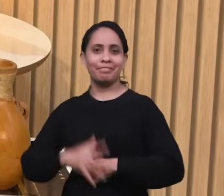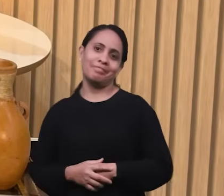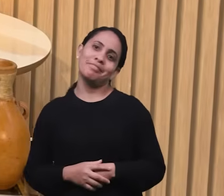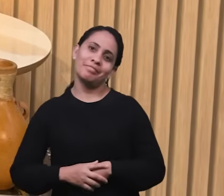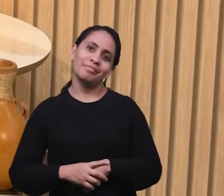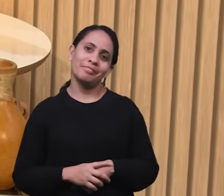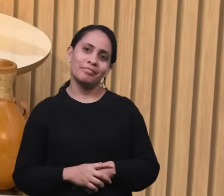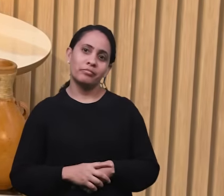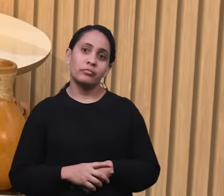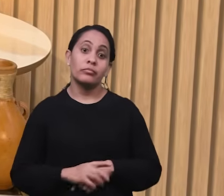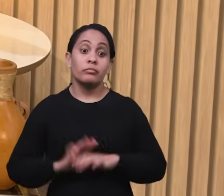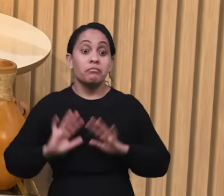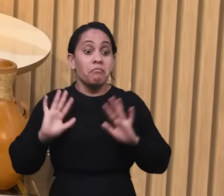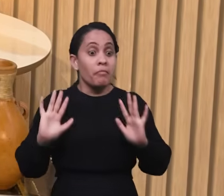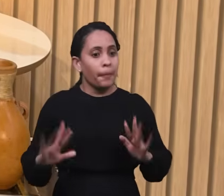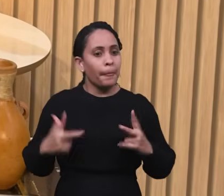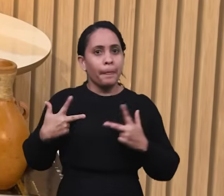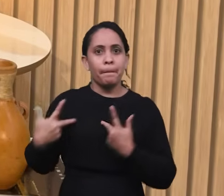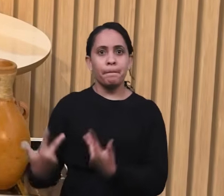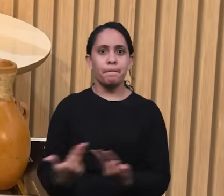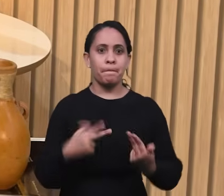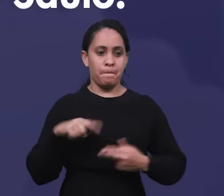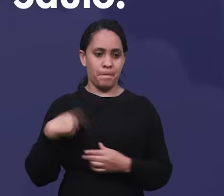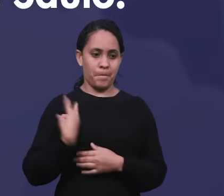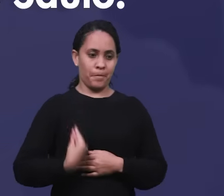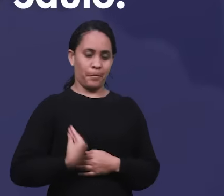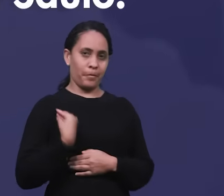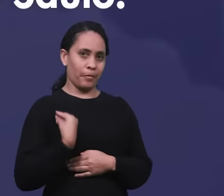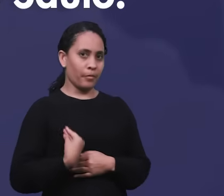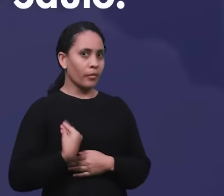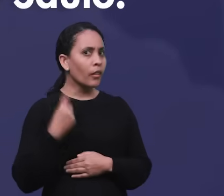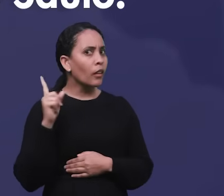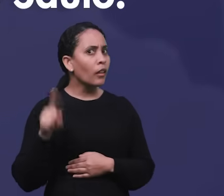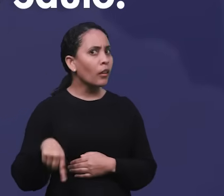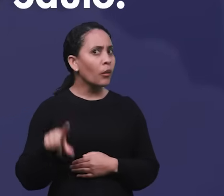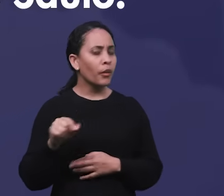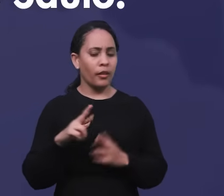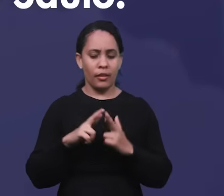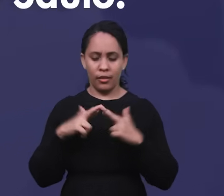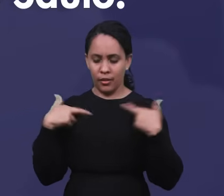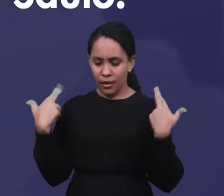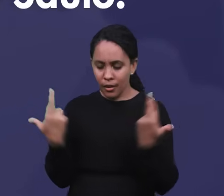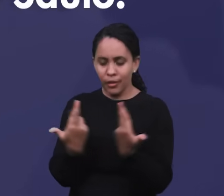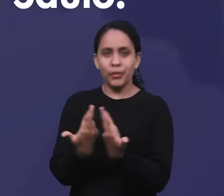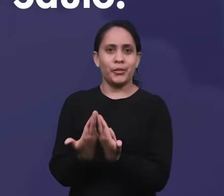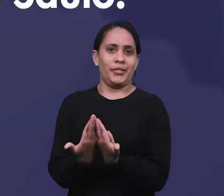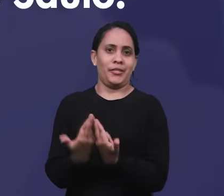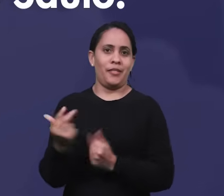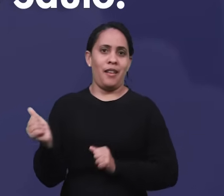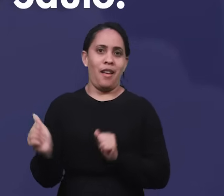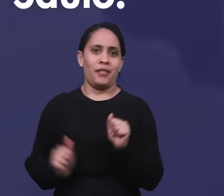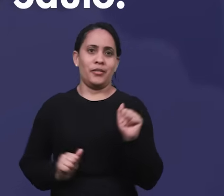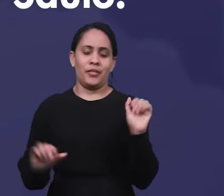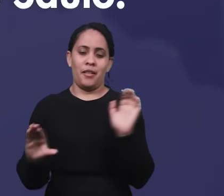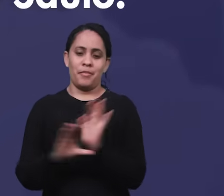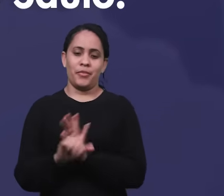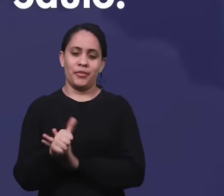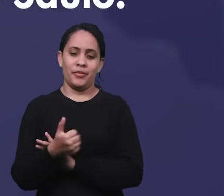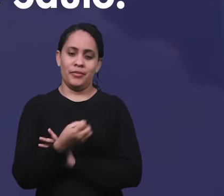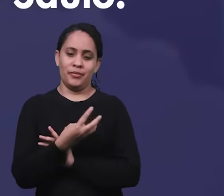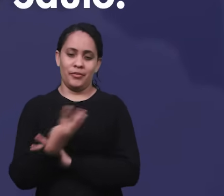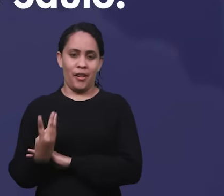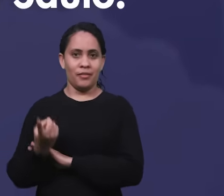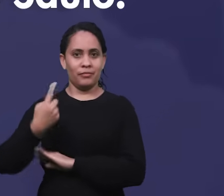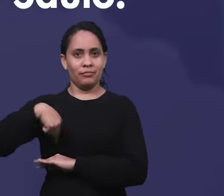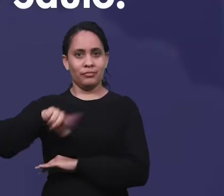de viver nós. Estavam eles reunidos, Atos capítulo 13. Havia na igreja de Antioquia